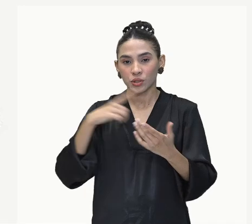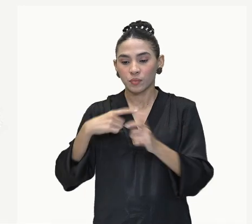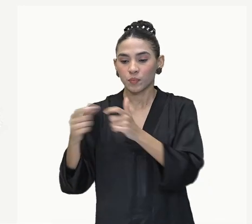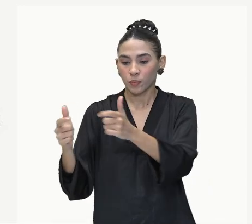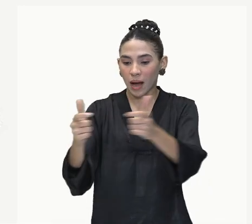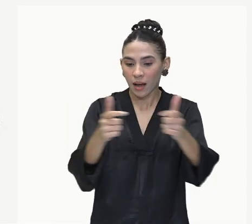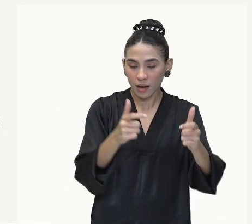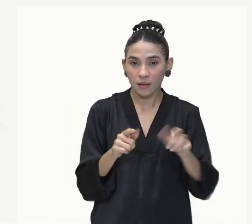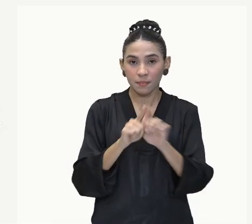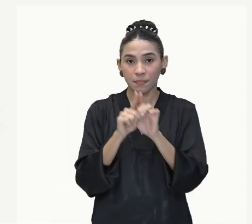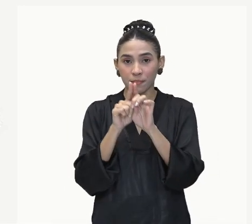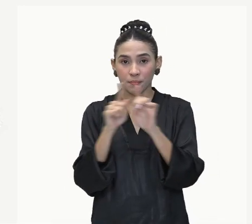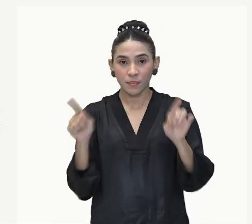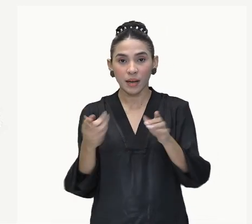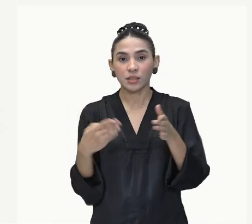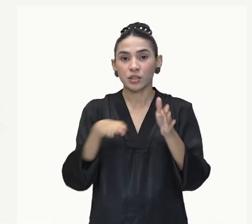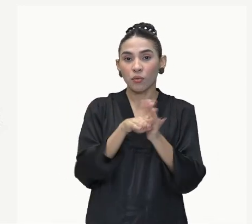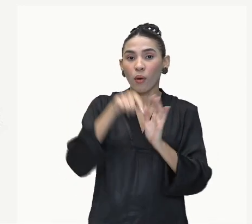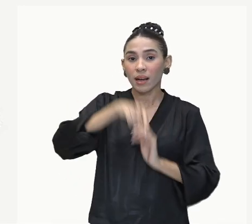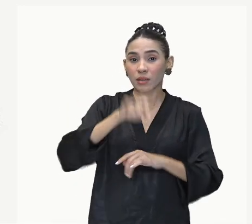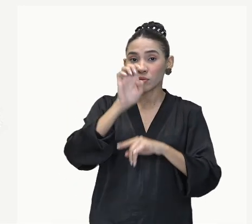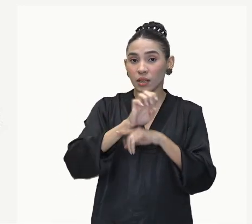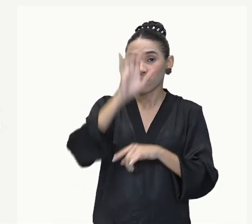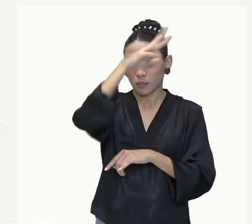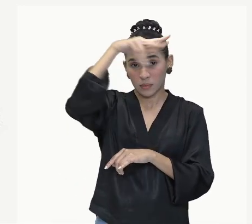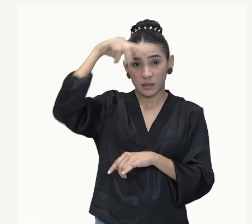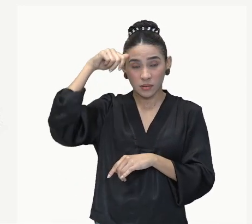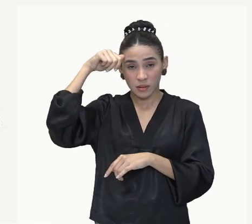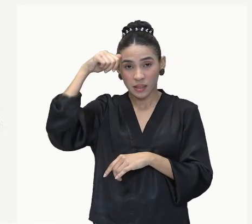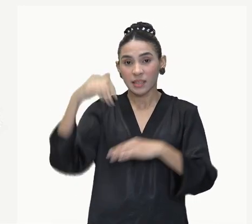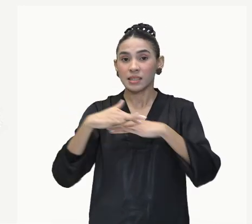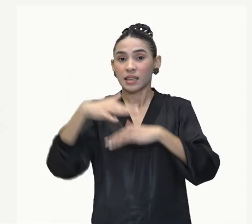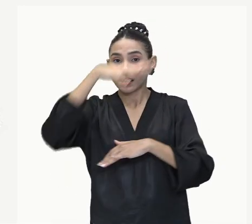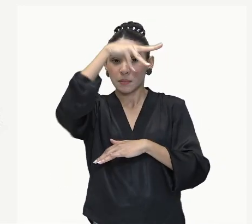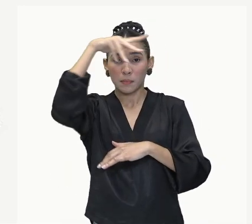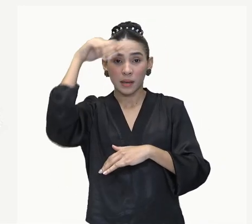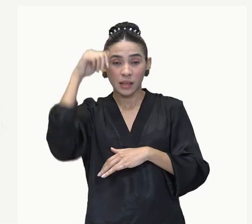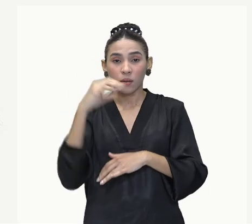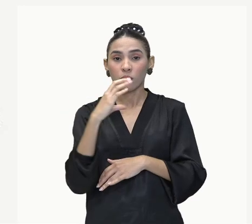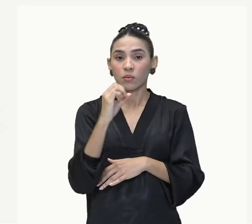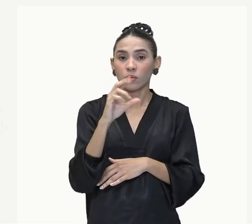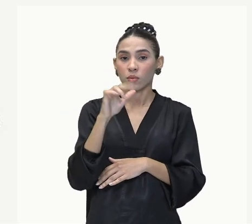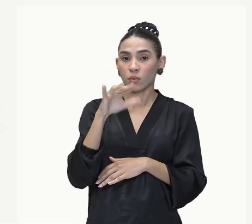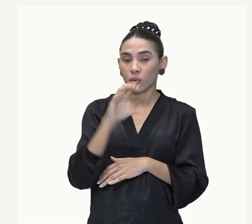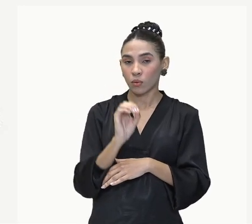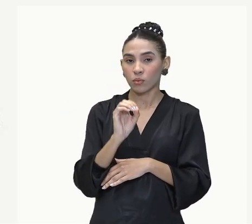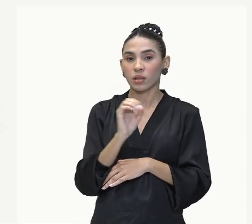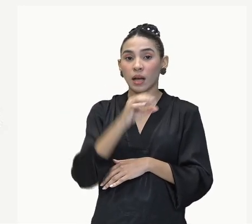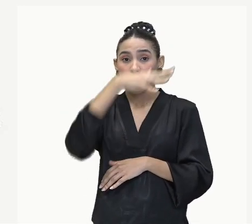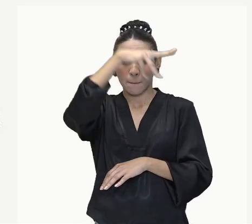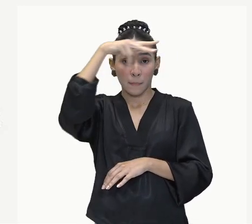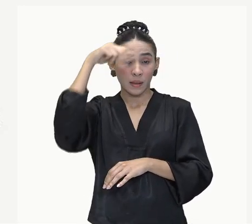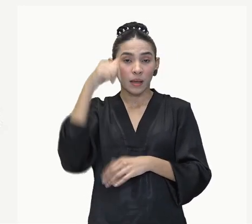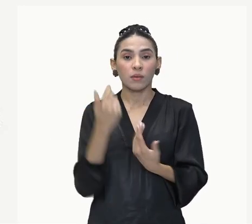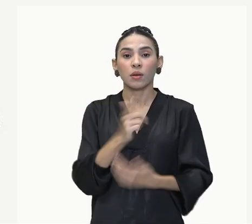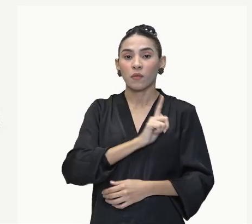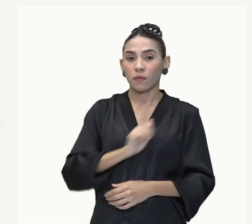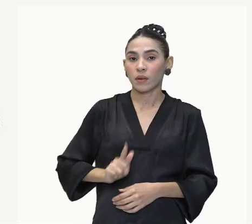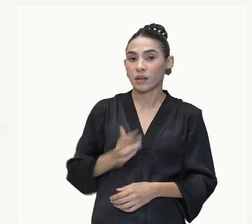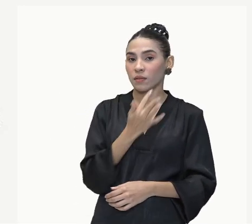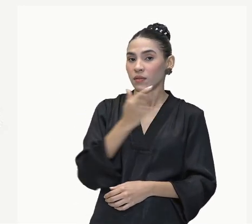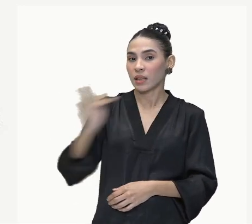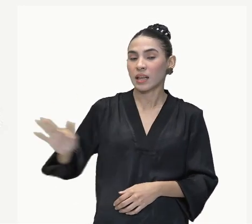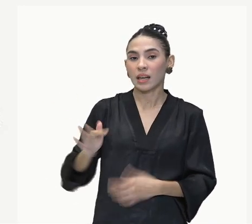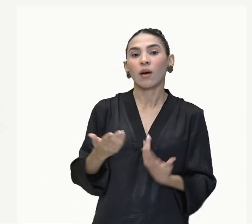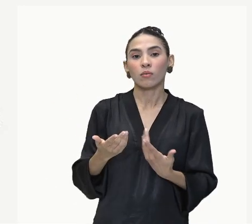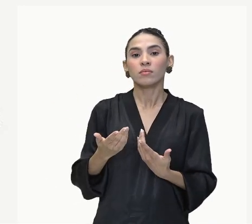territórios e chegou até o estado do Amazonas, na cidade de Manaus, com a comuna de Manaus. Então, o governo federal vai enviar o general